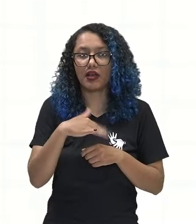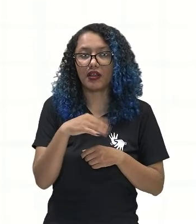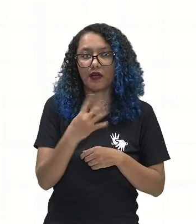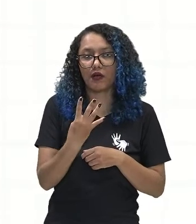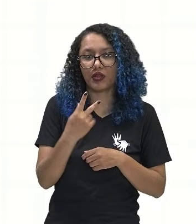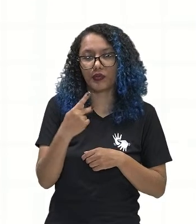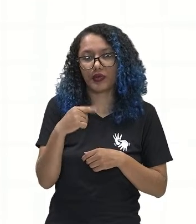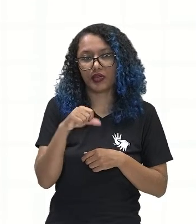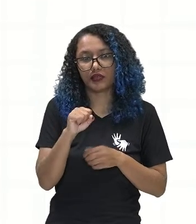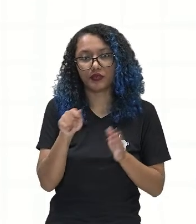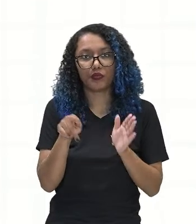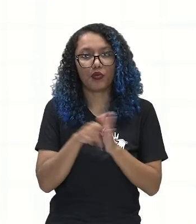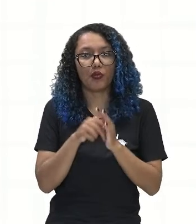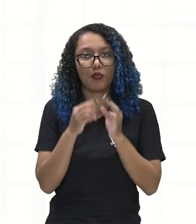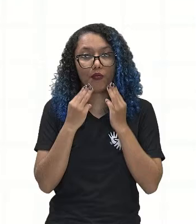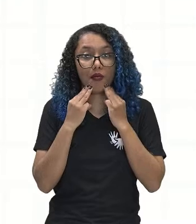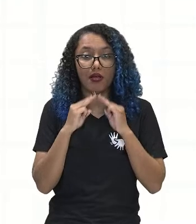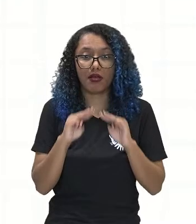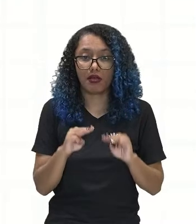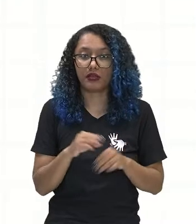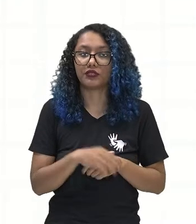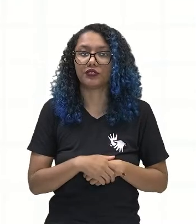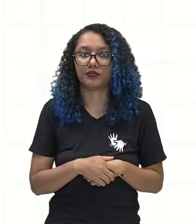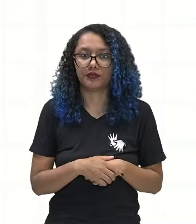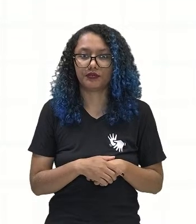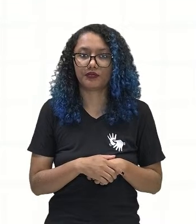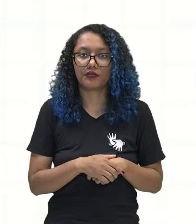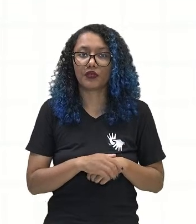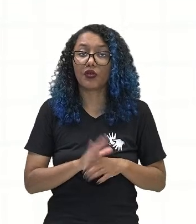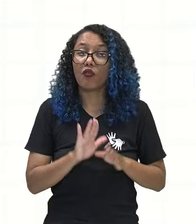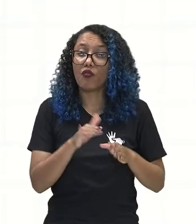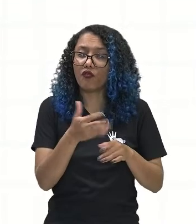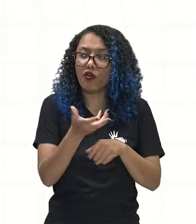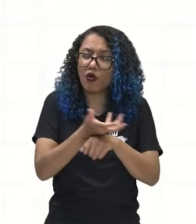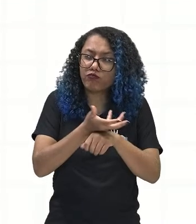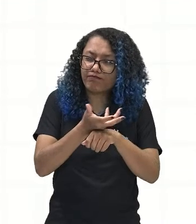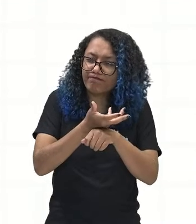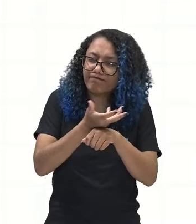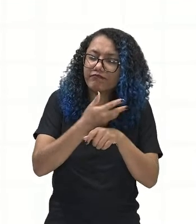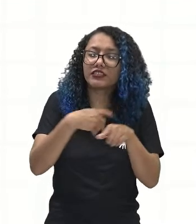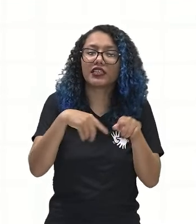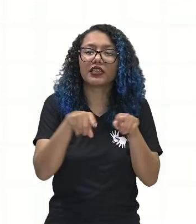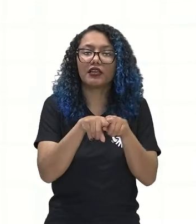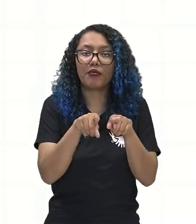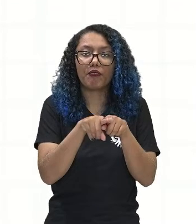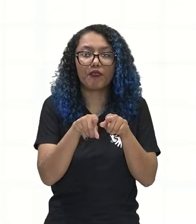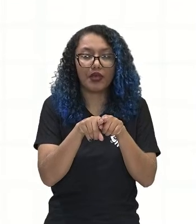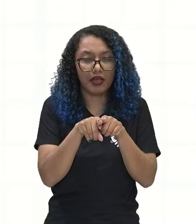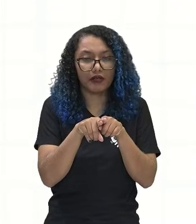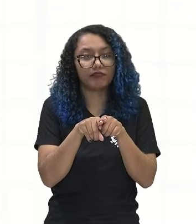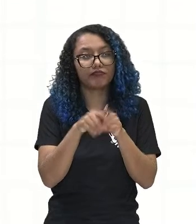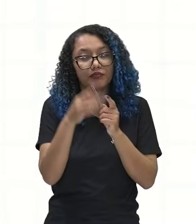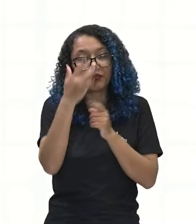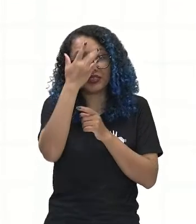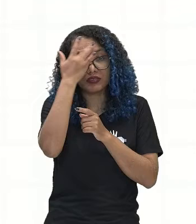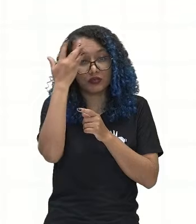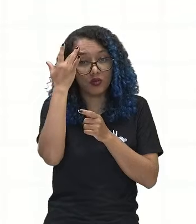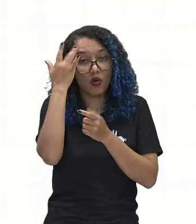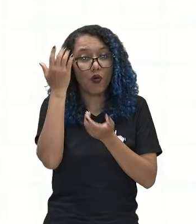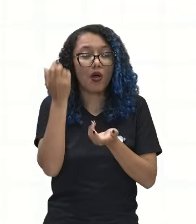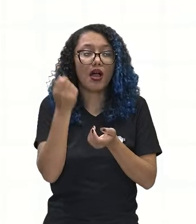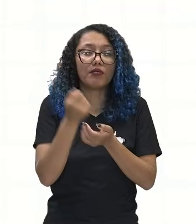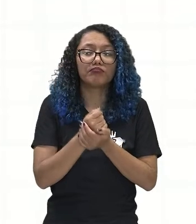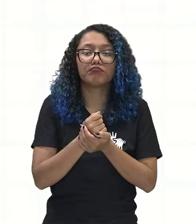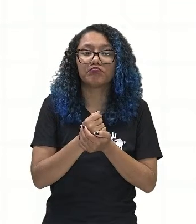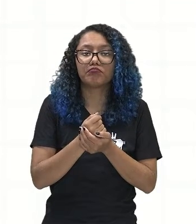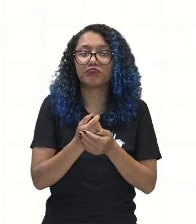aqui do marketing, para persuadir, para convencer né, as pessoas a adquirir produtos e serviços que